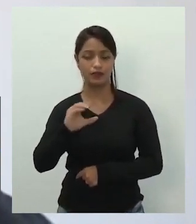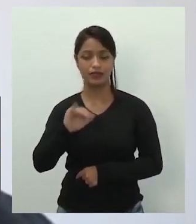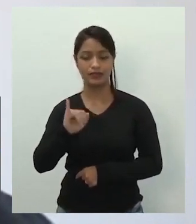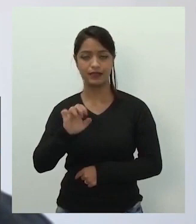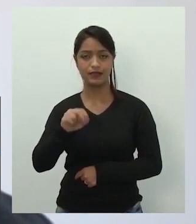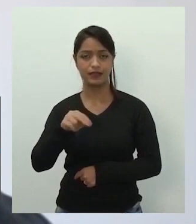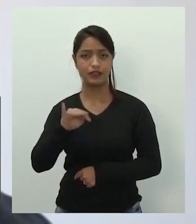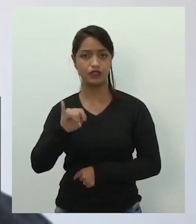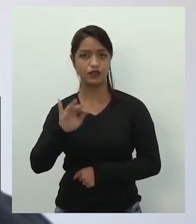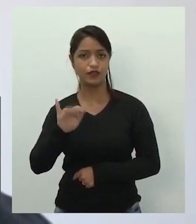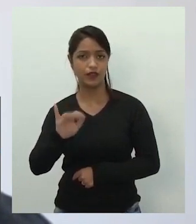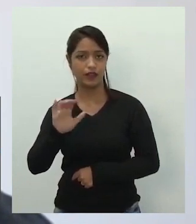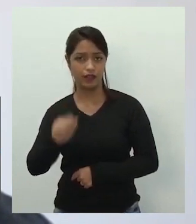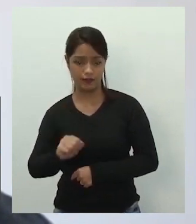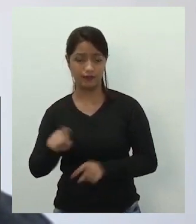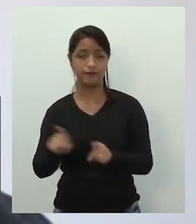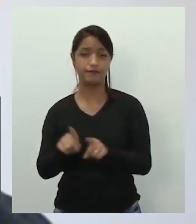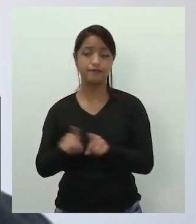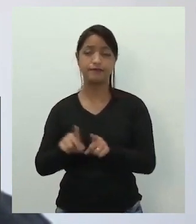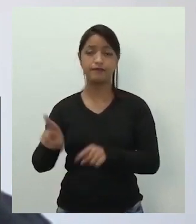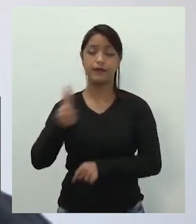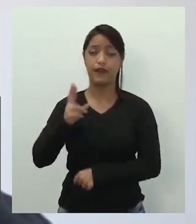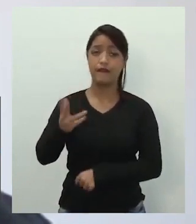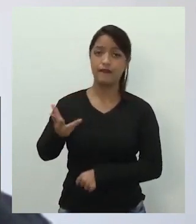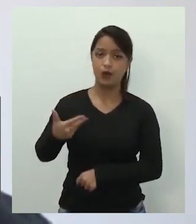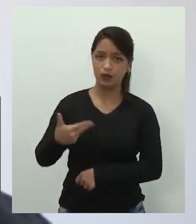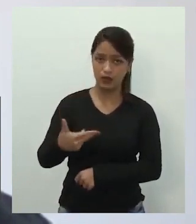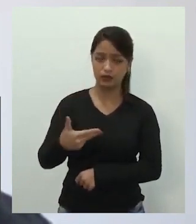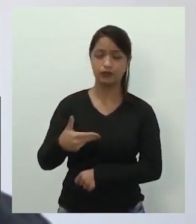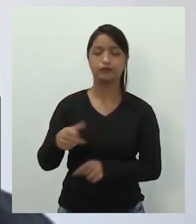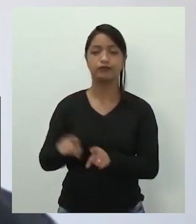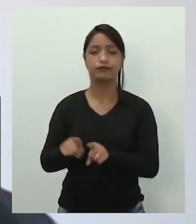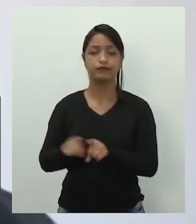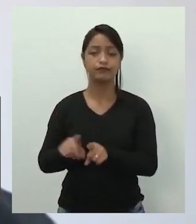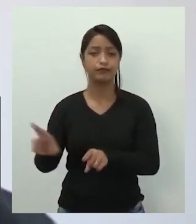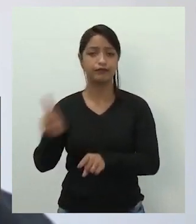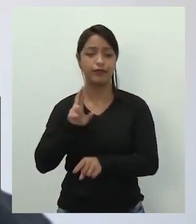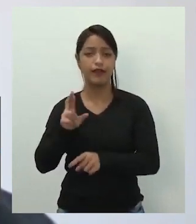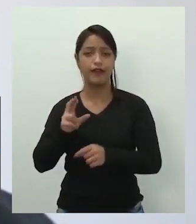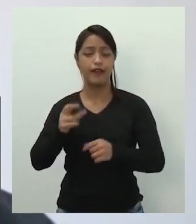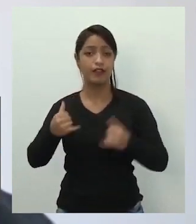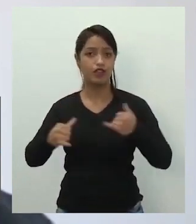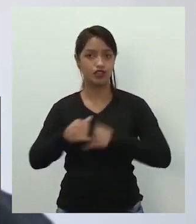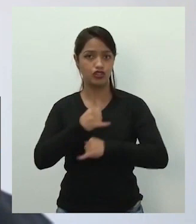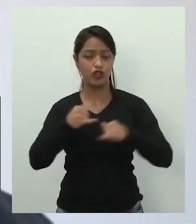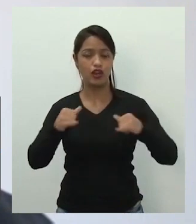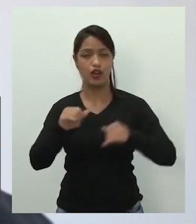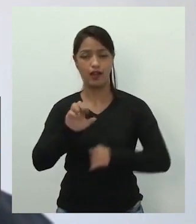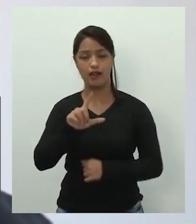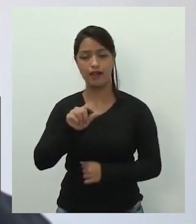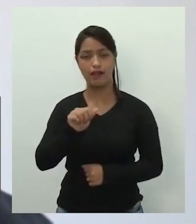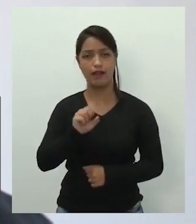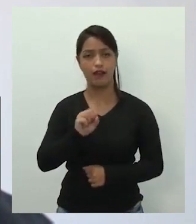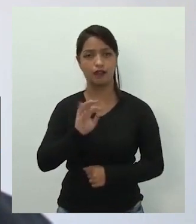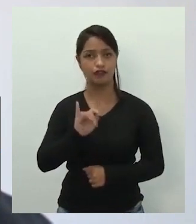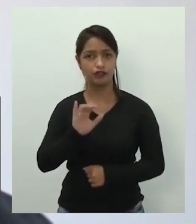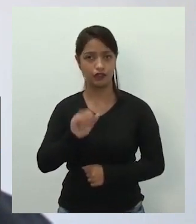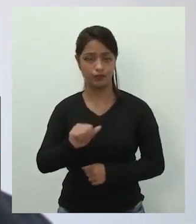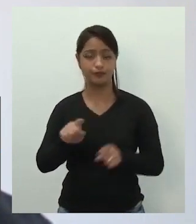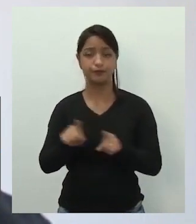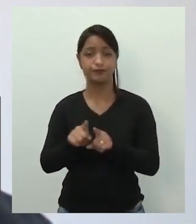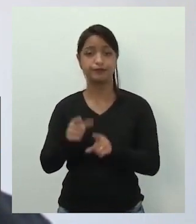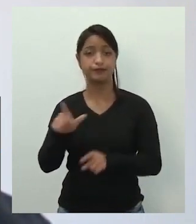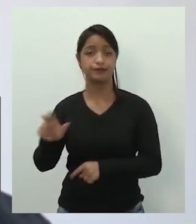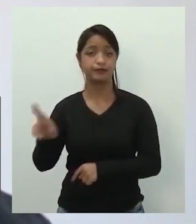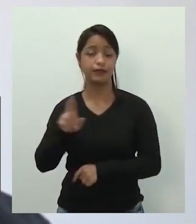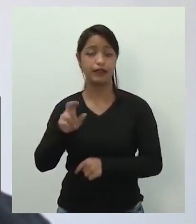comprimento, professor Edson, velocidade, professor Ronaldo, energia elástica, professor Evandro, fazer sabão em casa com óleo,